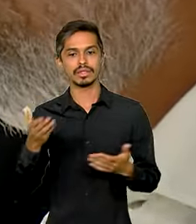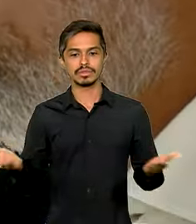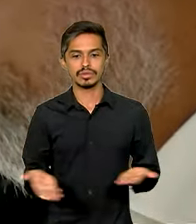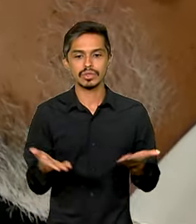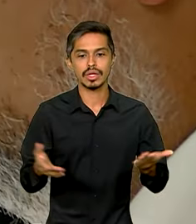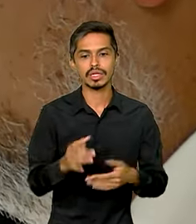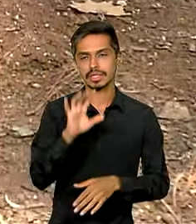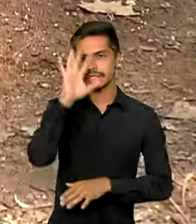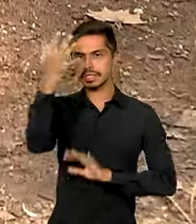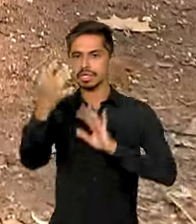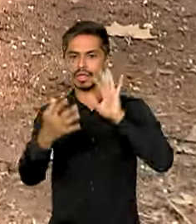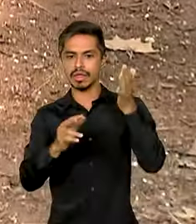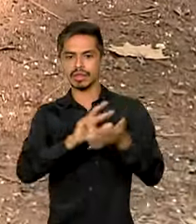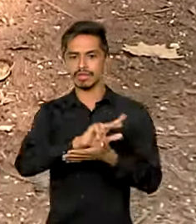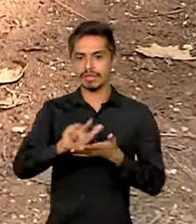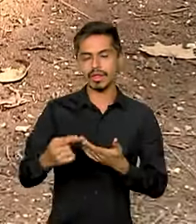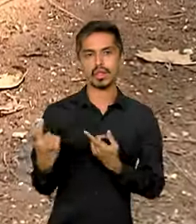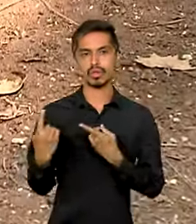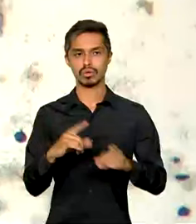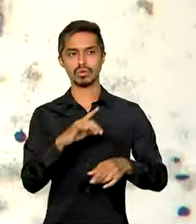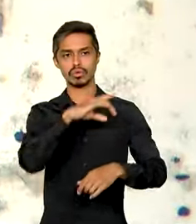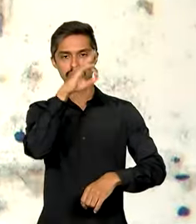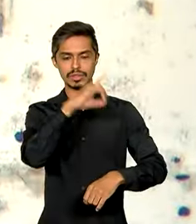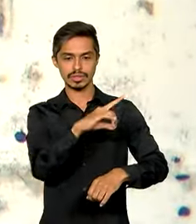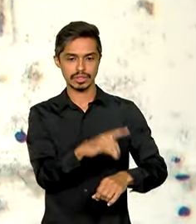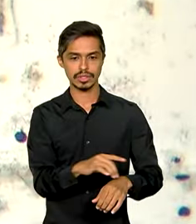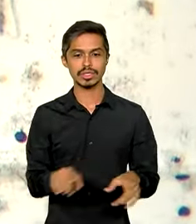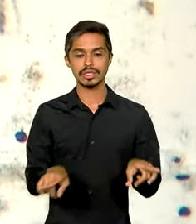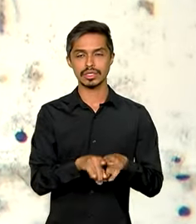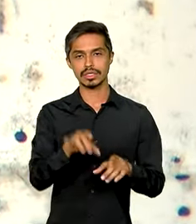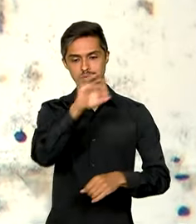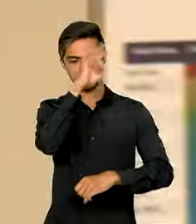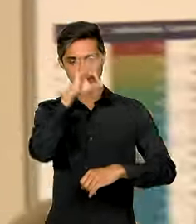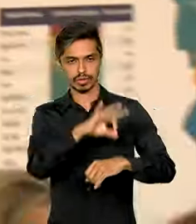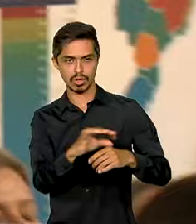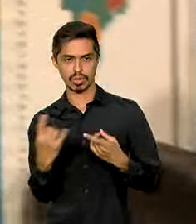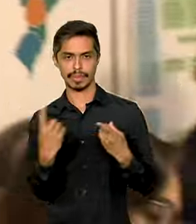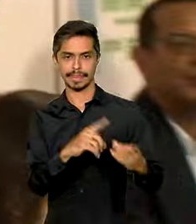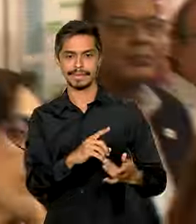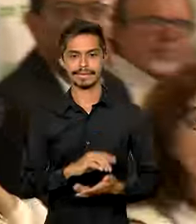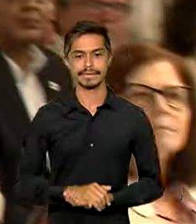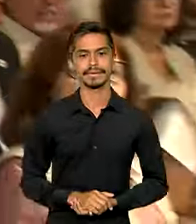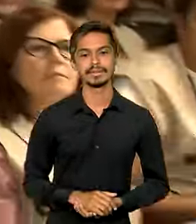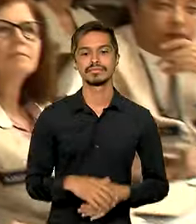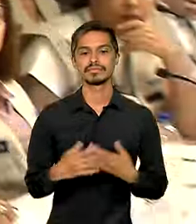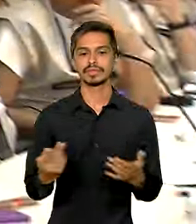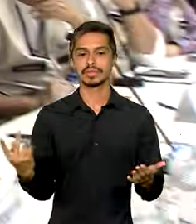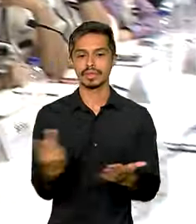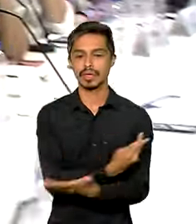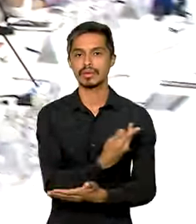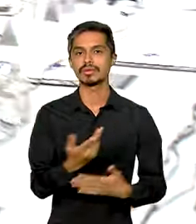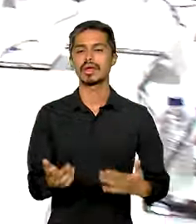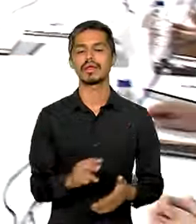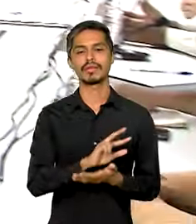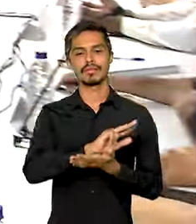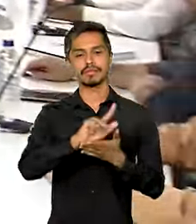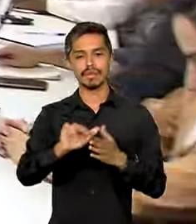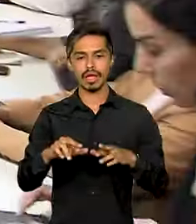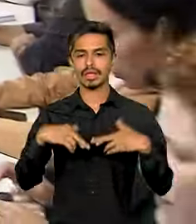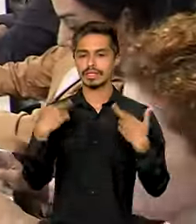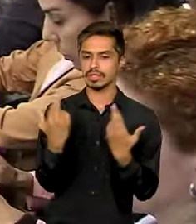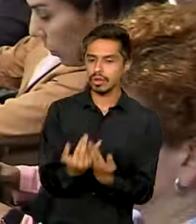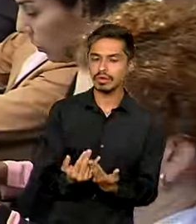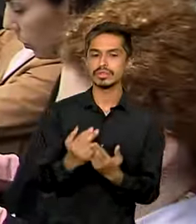agilizar a tomada de decisões no combate à doença e ao Aedes aegypti. Serão realizadas reuniões diárias